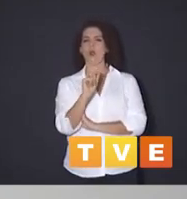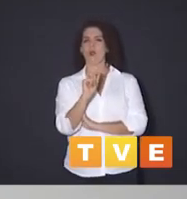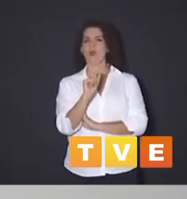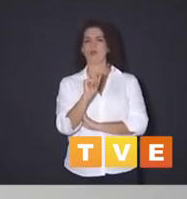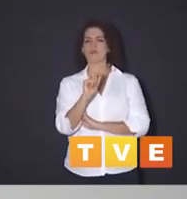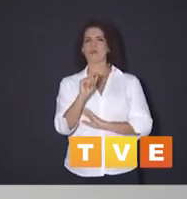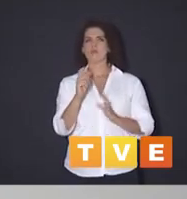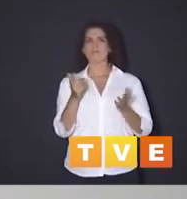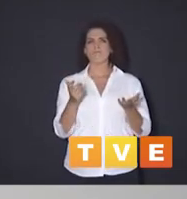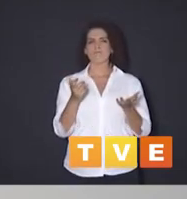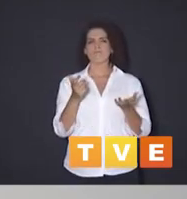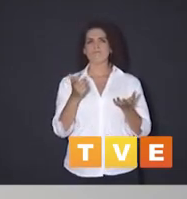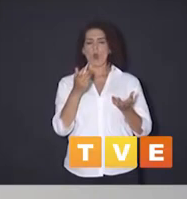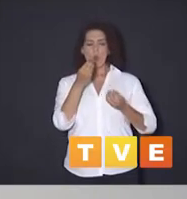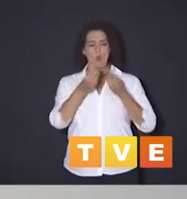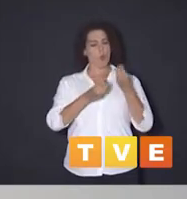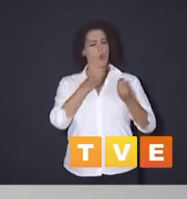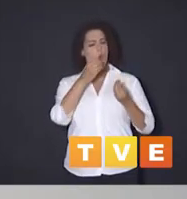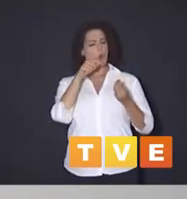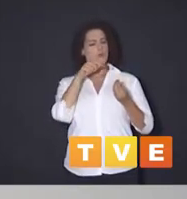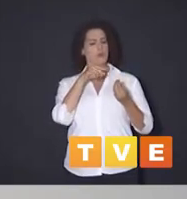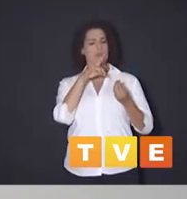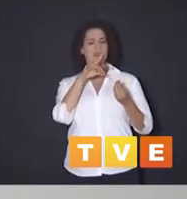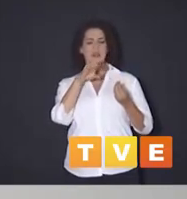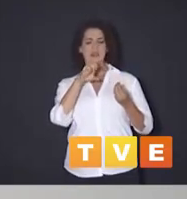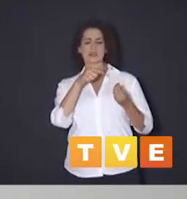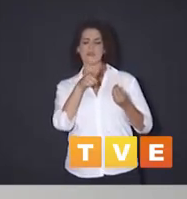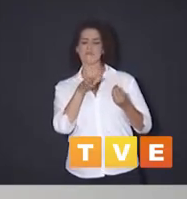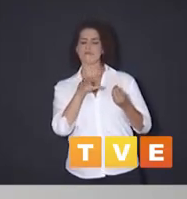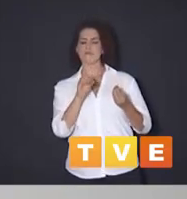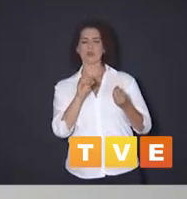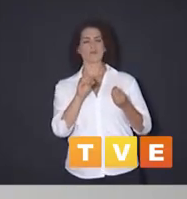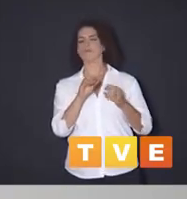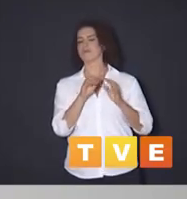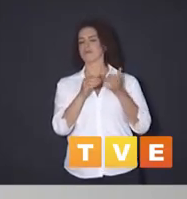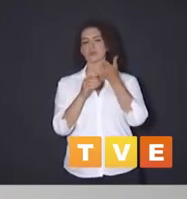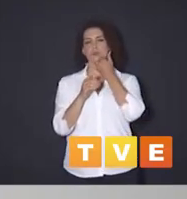desafio que desafio é de que natureza